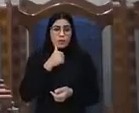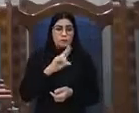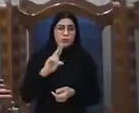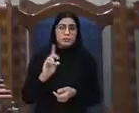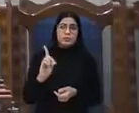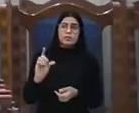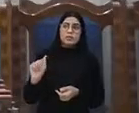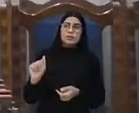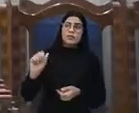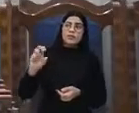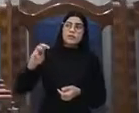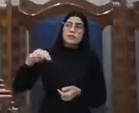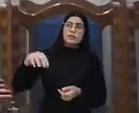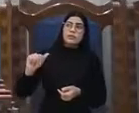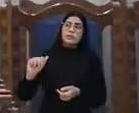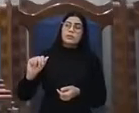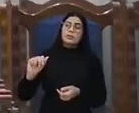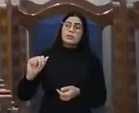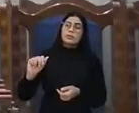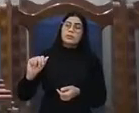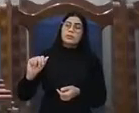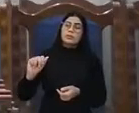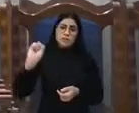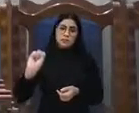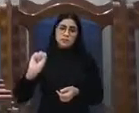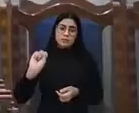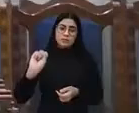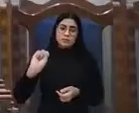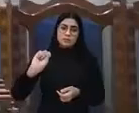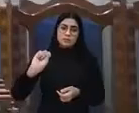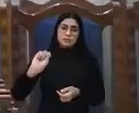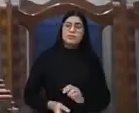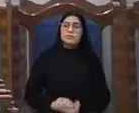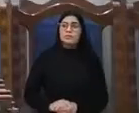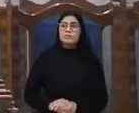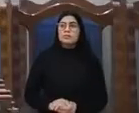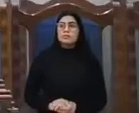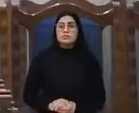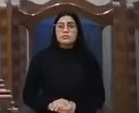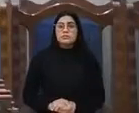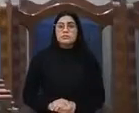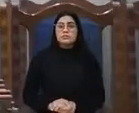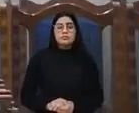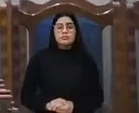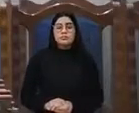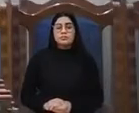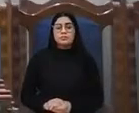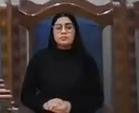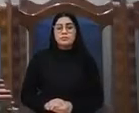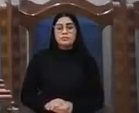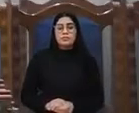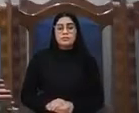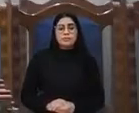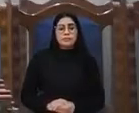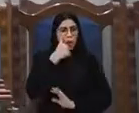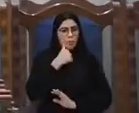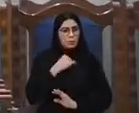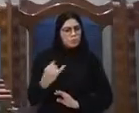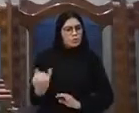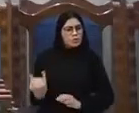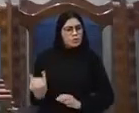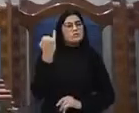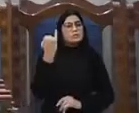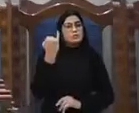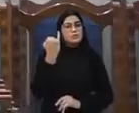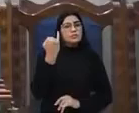Dâmaris. Tem outras traduções que diz Damares. Tradução do grego às vezes muda. Mas ali está Dâmaris, uma mulher